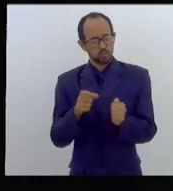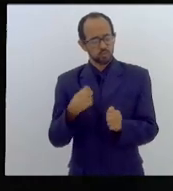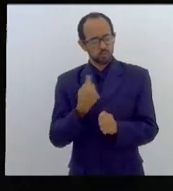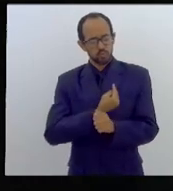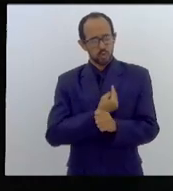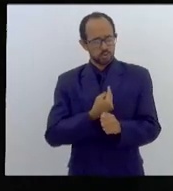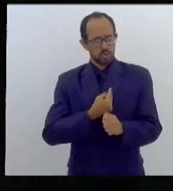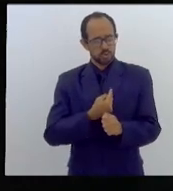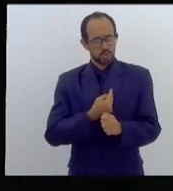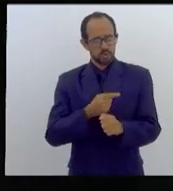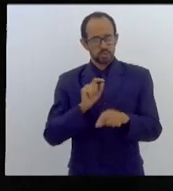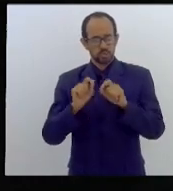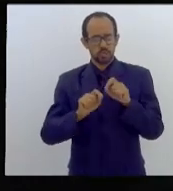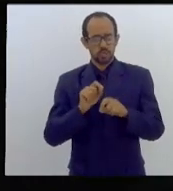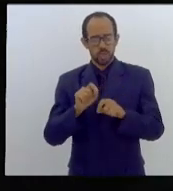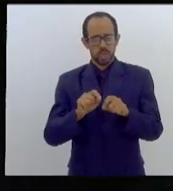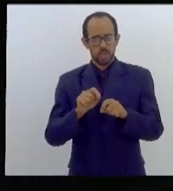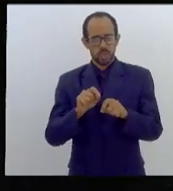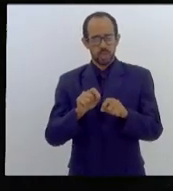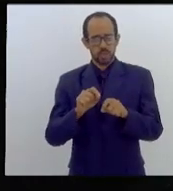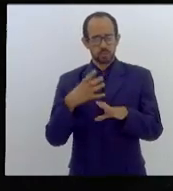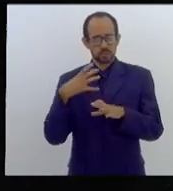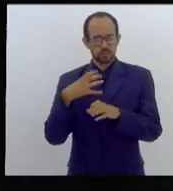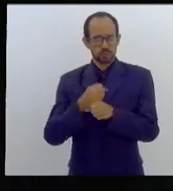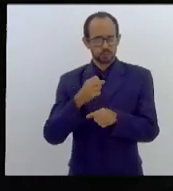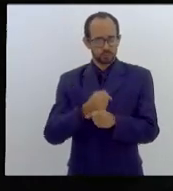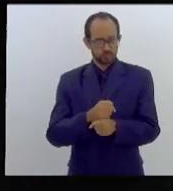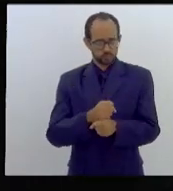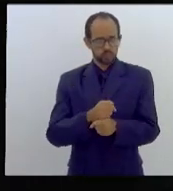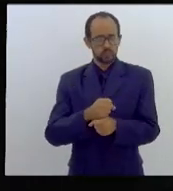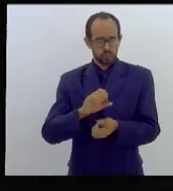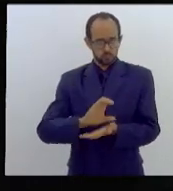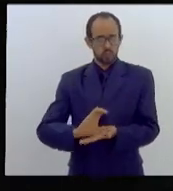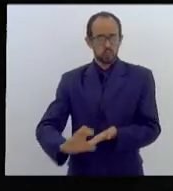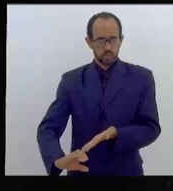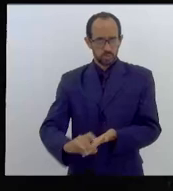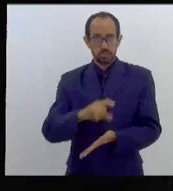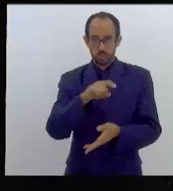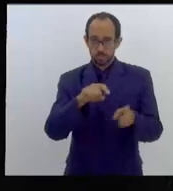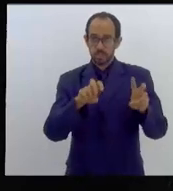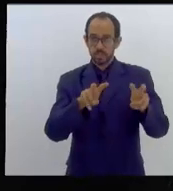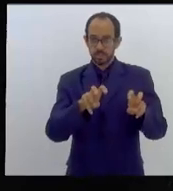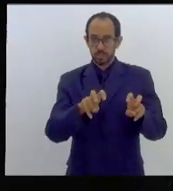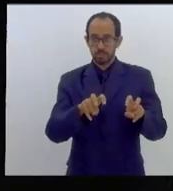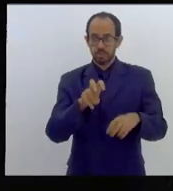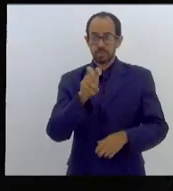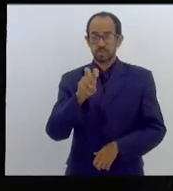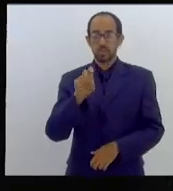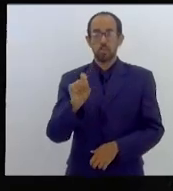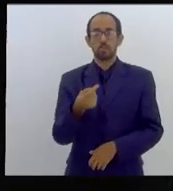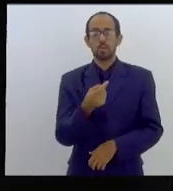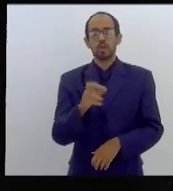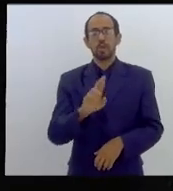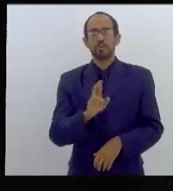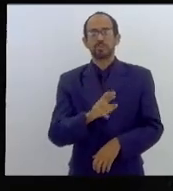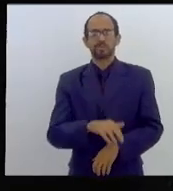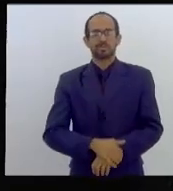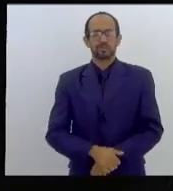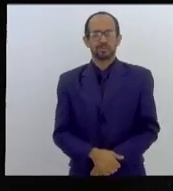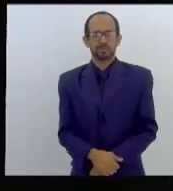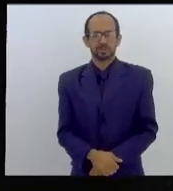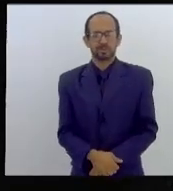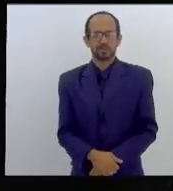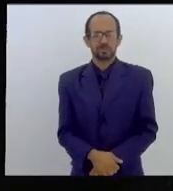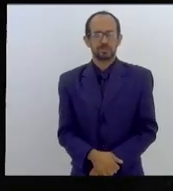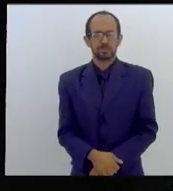para se ter uma ideia, a previsão do orçamento para esse tema é de R$5.000. Quando a gente